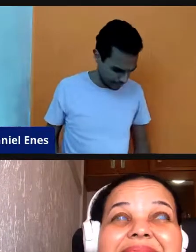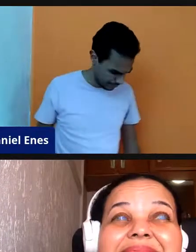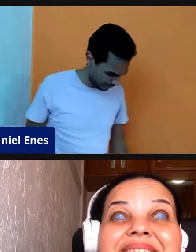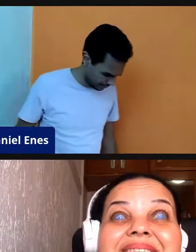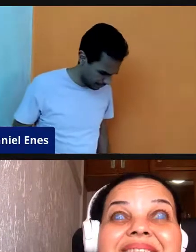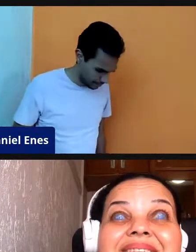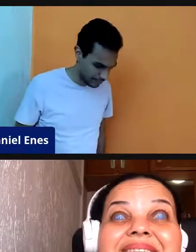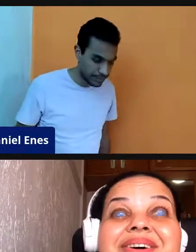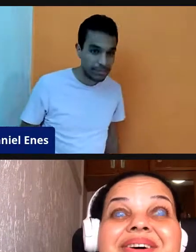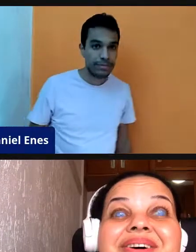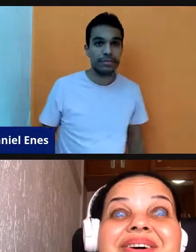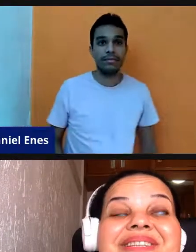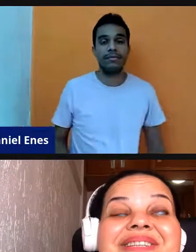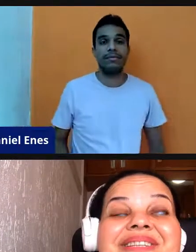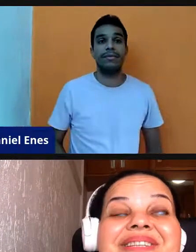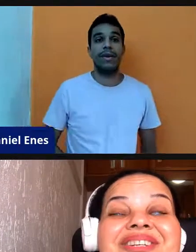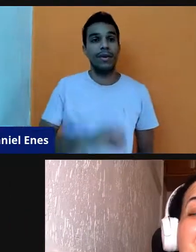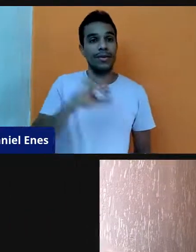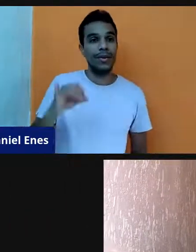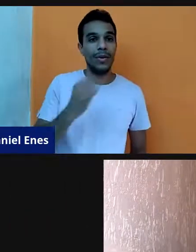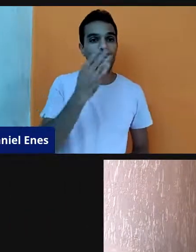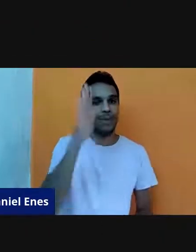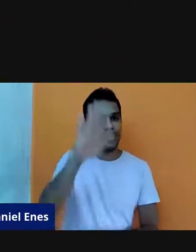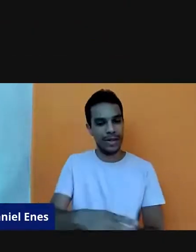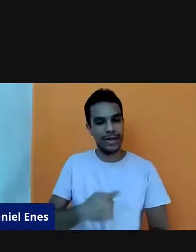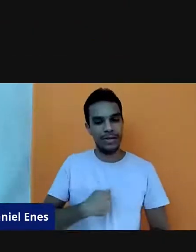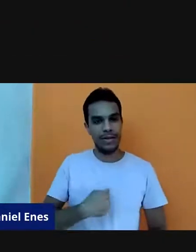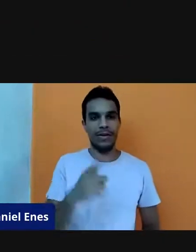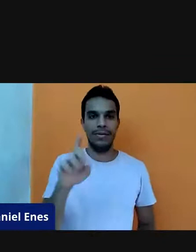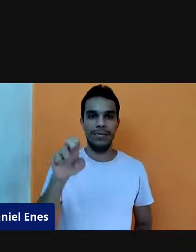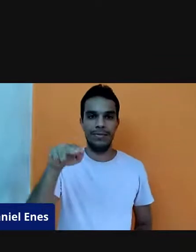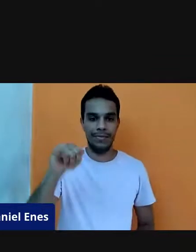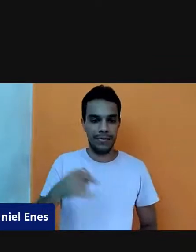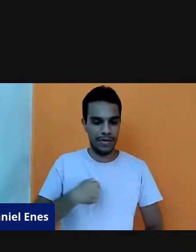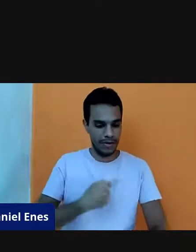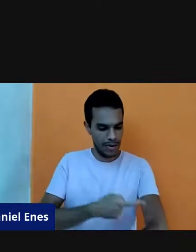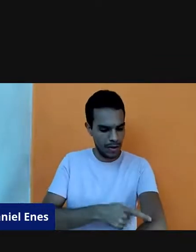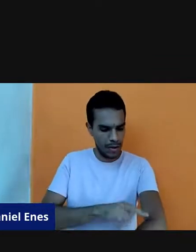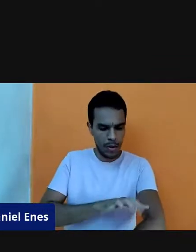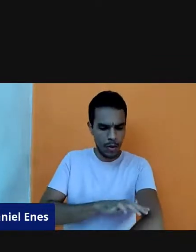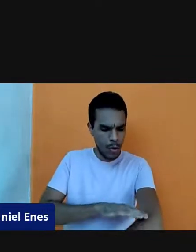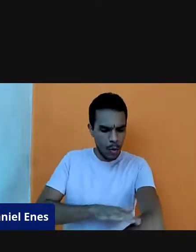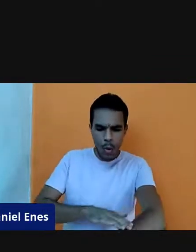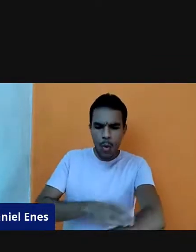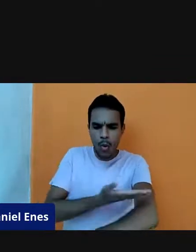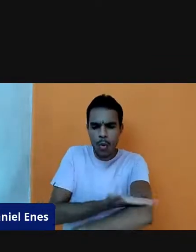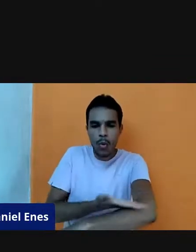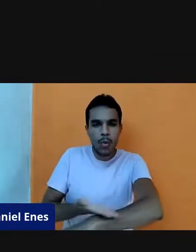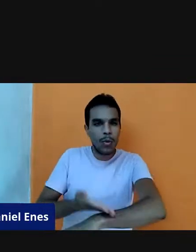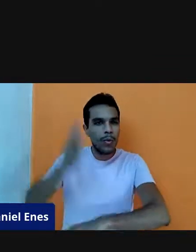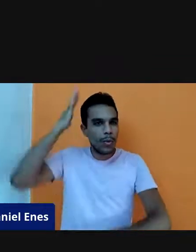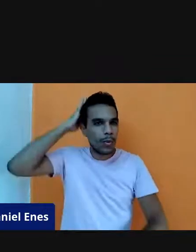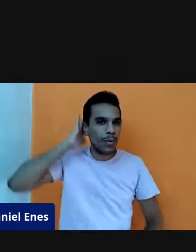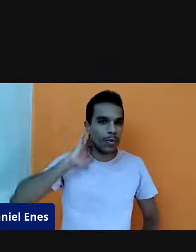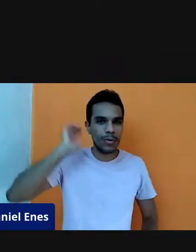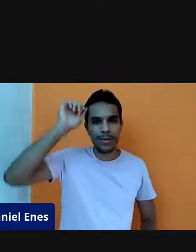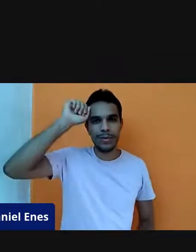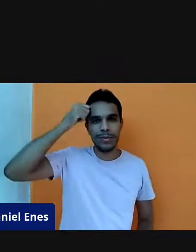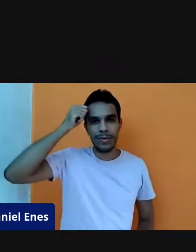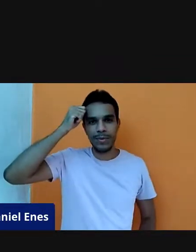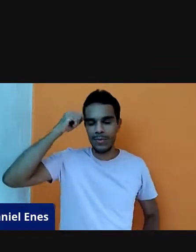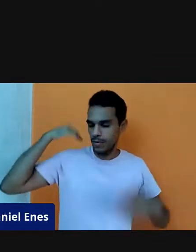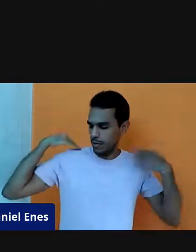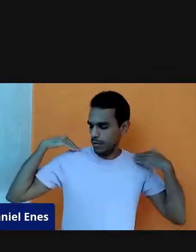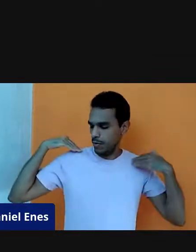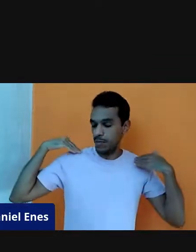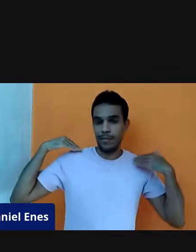Oi, boa tarde, eu sou Geni, sou branca, tenho cabelos pretos no ombro, estou